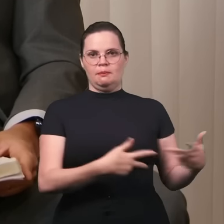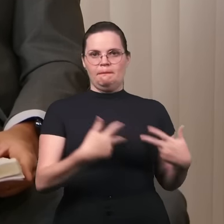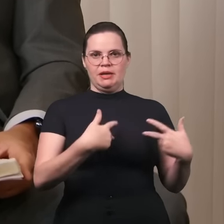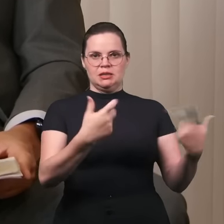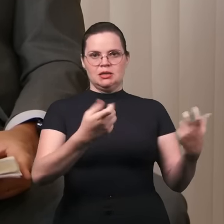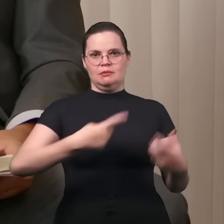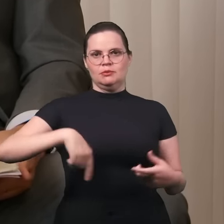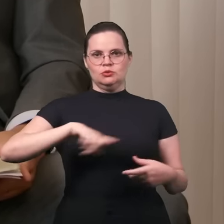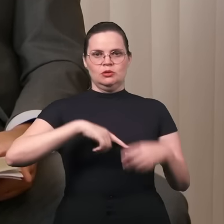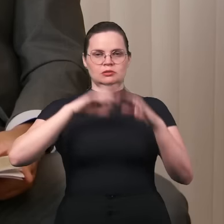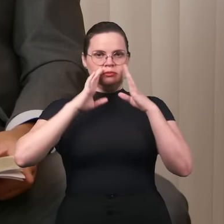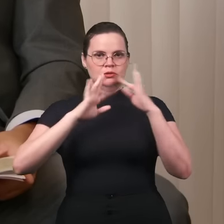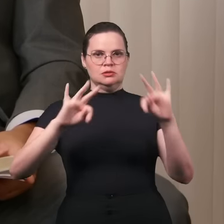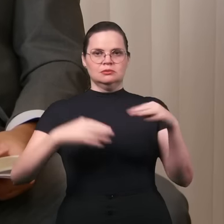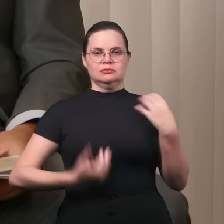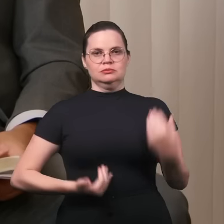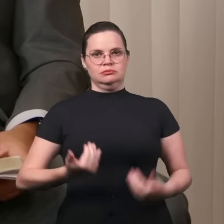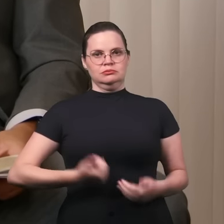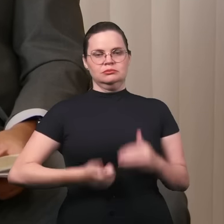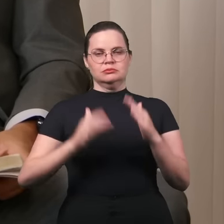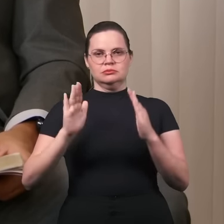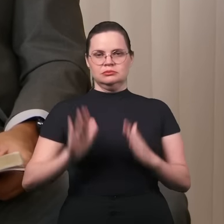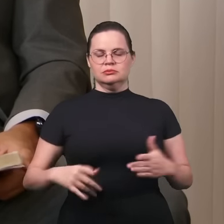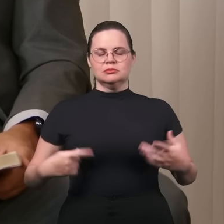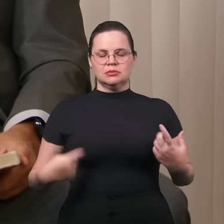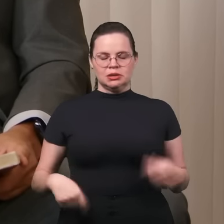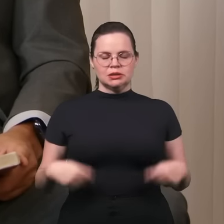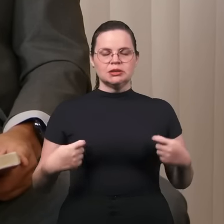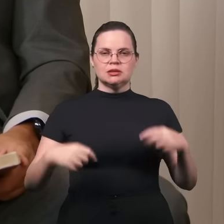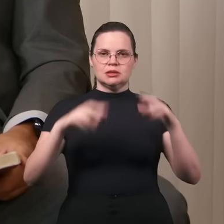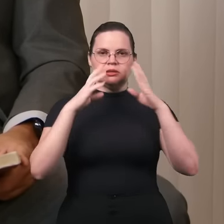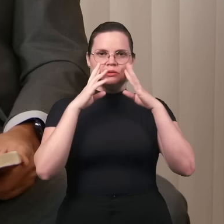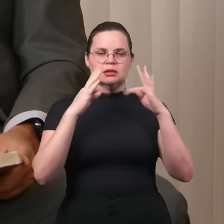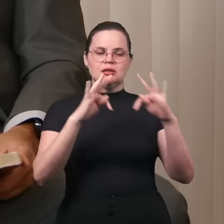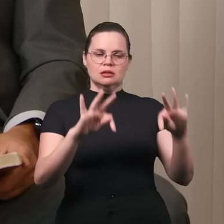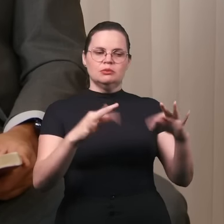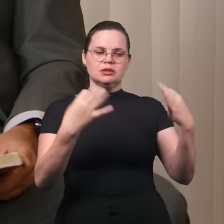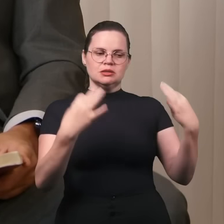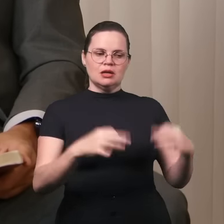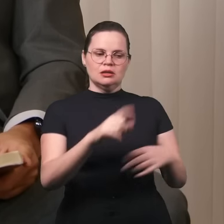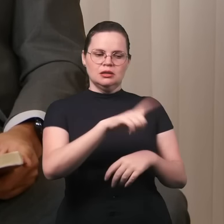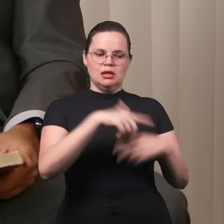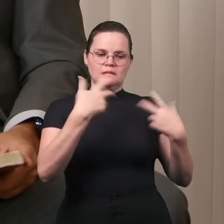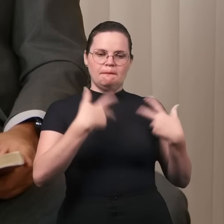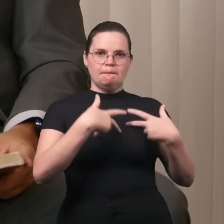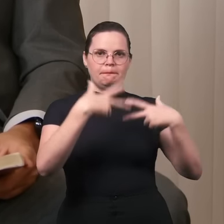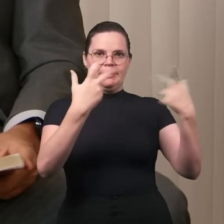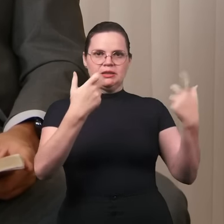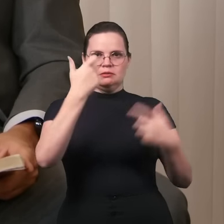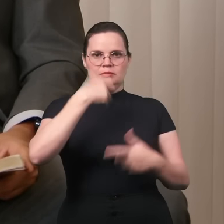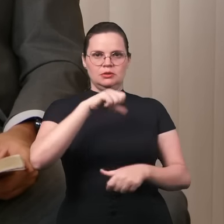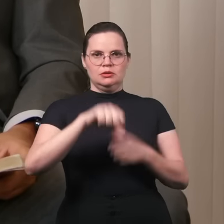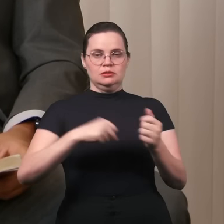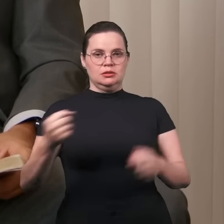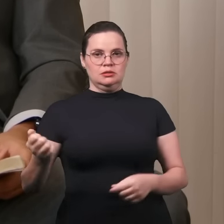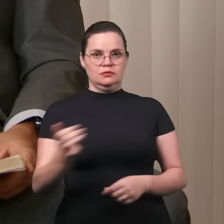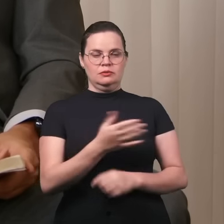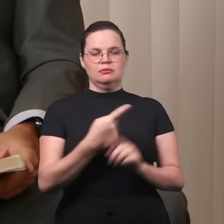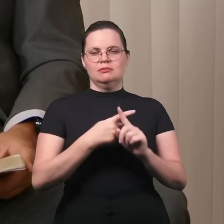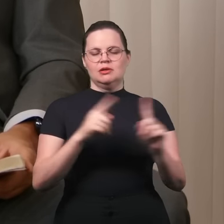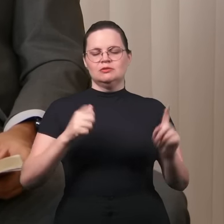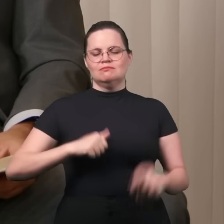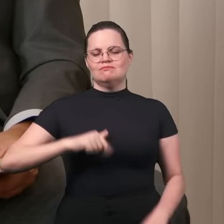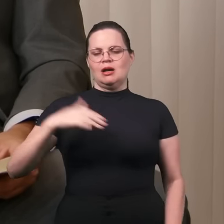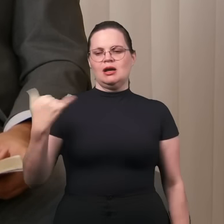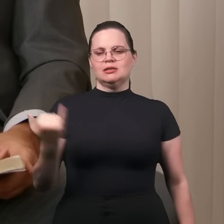da igreja fiel, o testemunho de um servo fiel, a transformação de vida. Mas o mais importante para